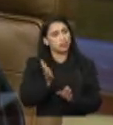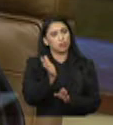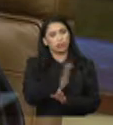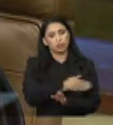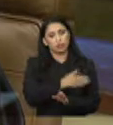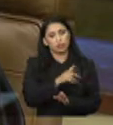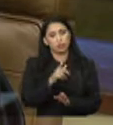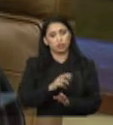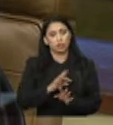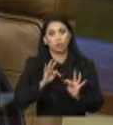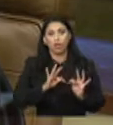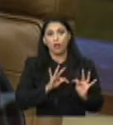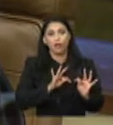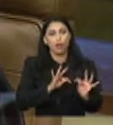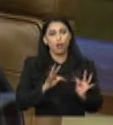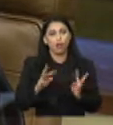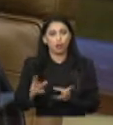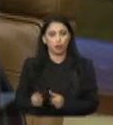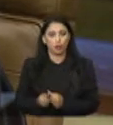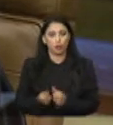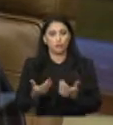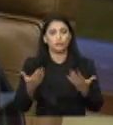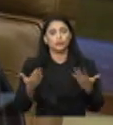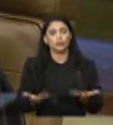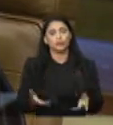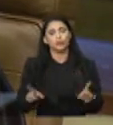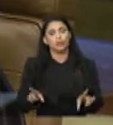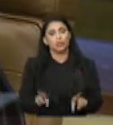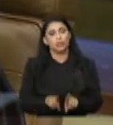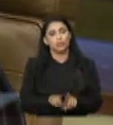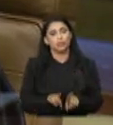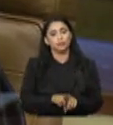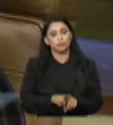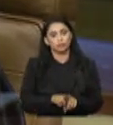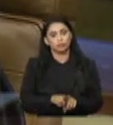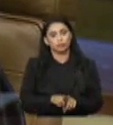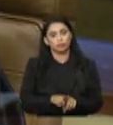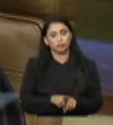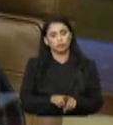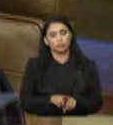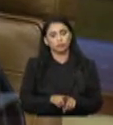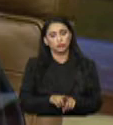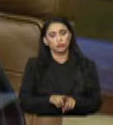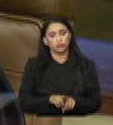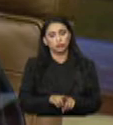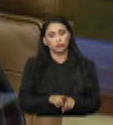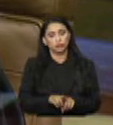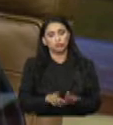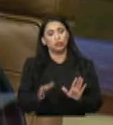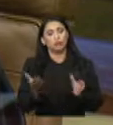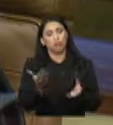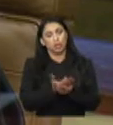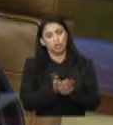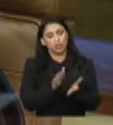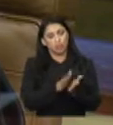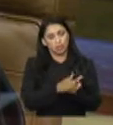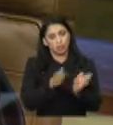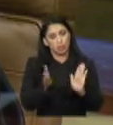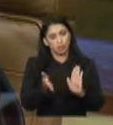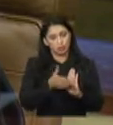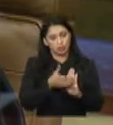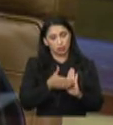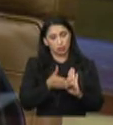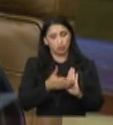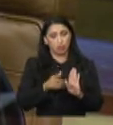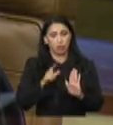deve ser total e reiterando que quanto ao caso concreto pela incidência